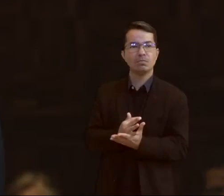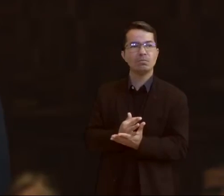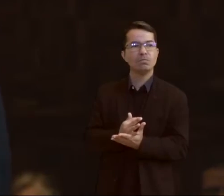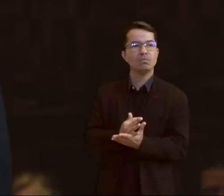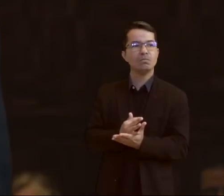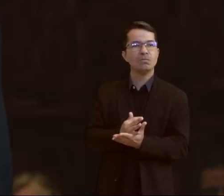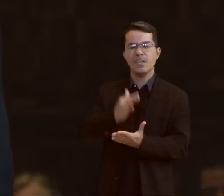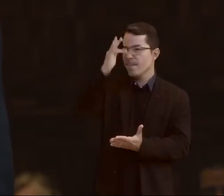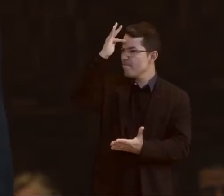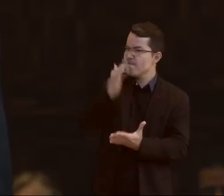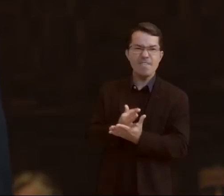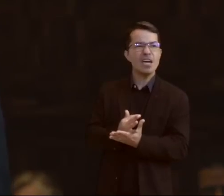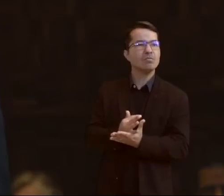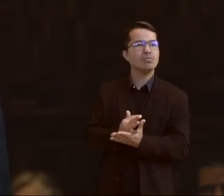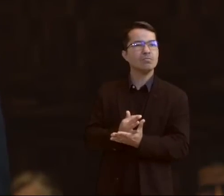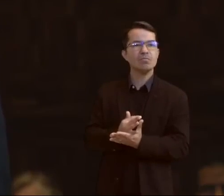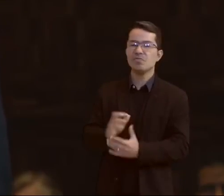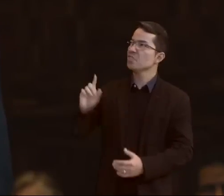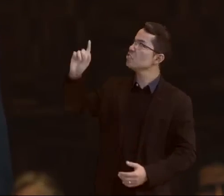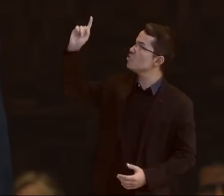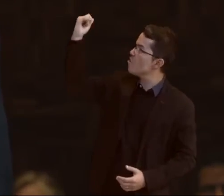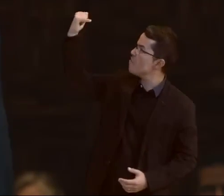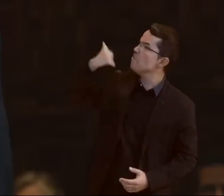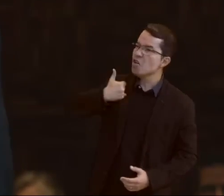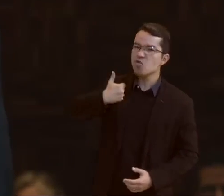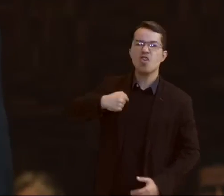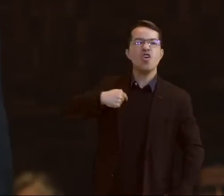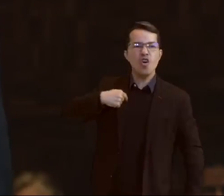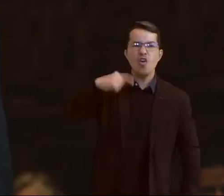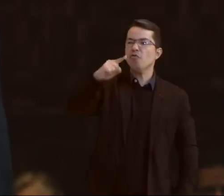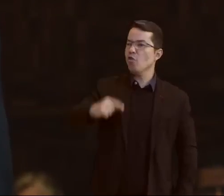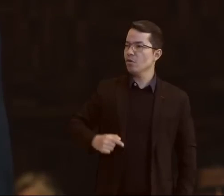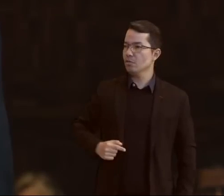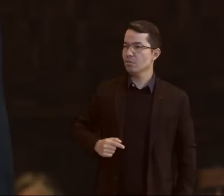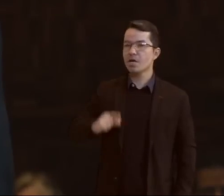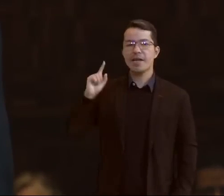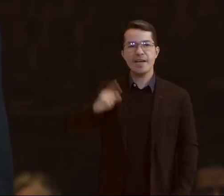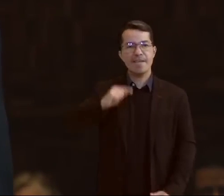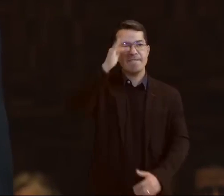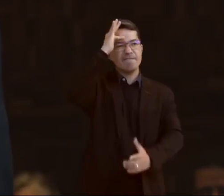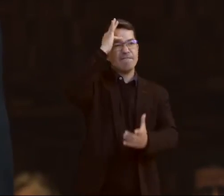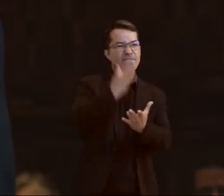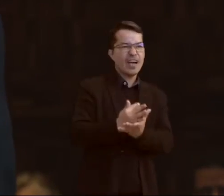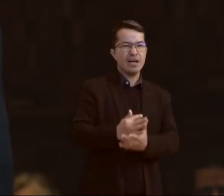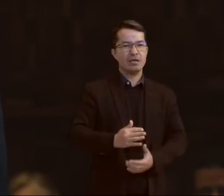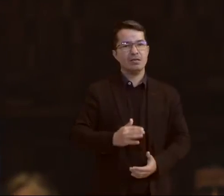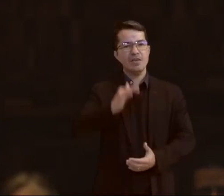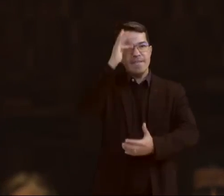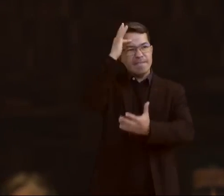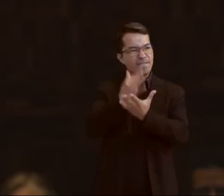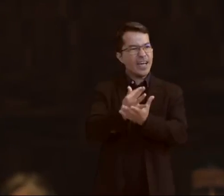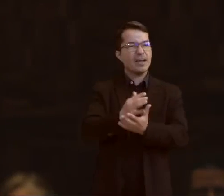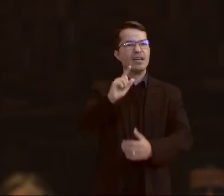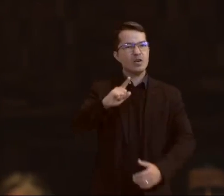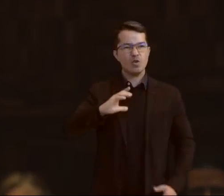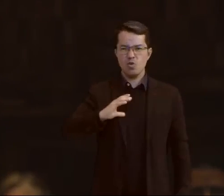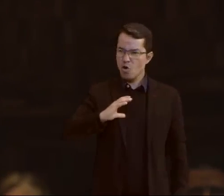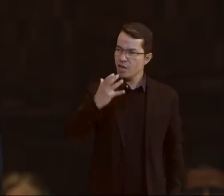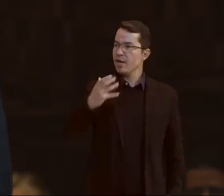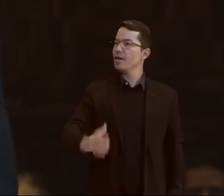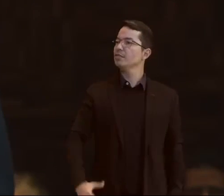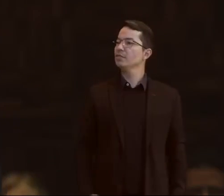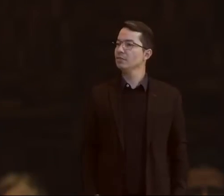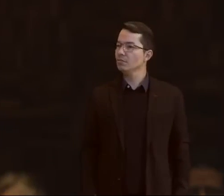fazer, para obedecer à voz do teu Espírito. Isso é fé. E vão existir momentos na